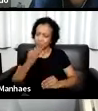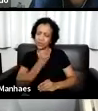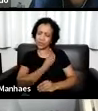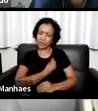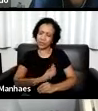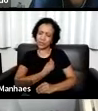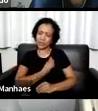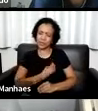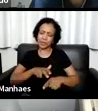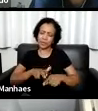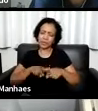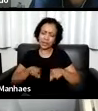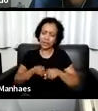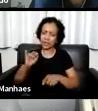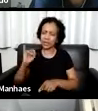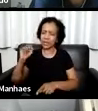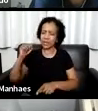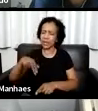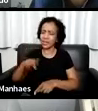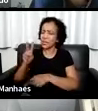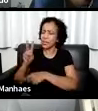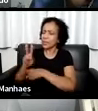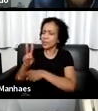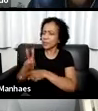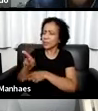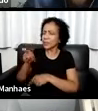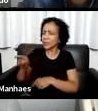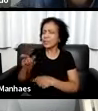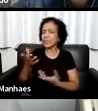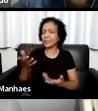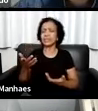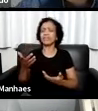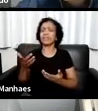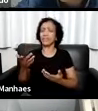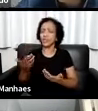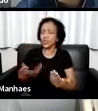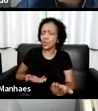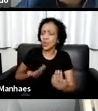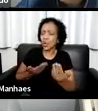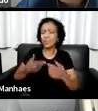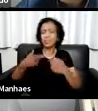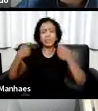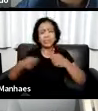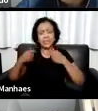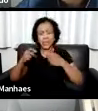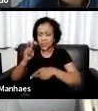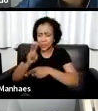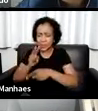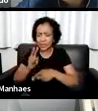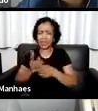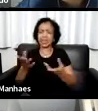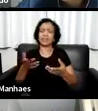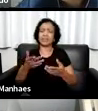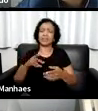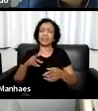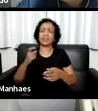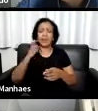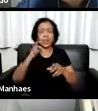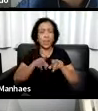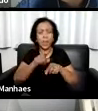pelo Ian Rodrigo. Ó Senhor, esse jovem que precisa do teu cuidado em sua vida,